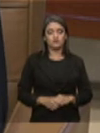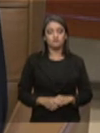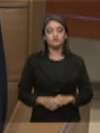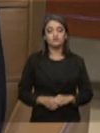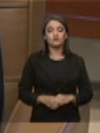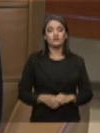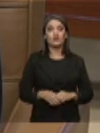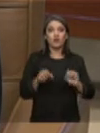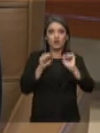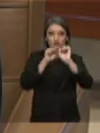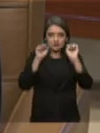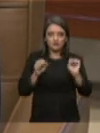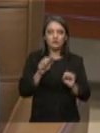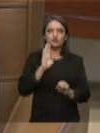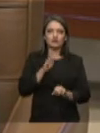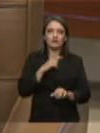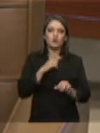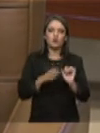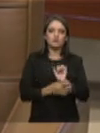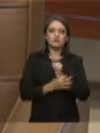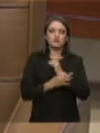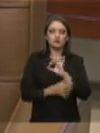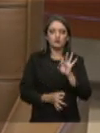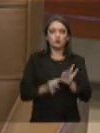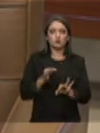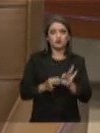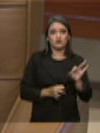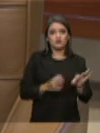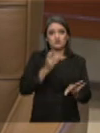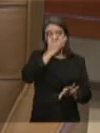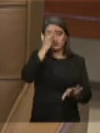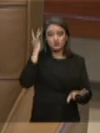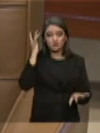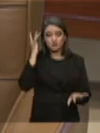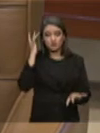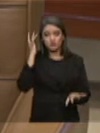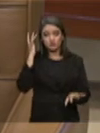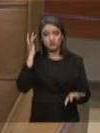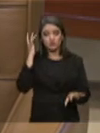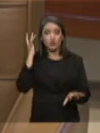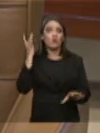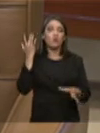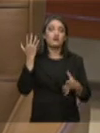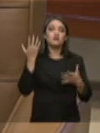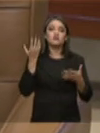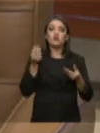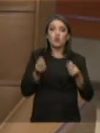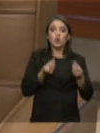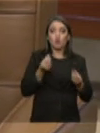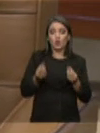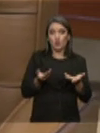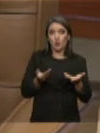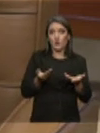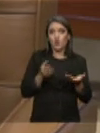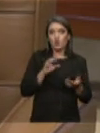oferece segurança jurídica ao contribuinte com as fórmulas de preclusão. Eu só posso